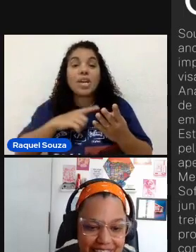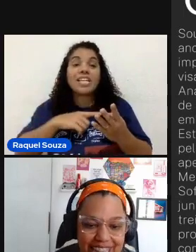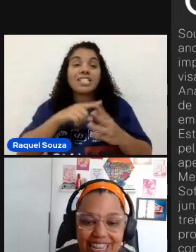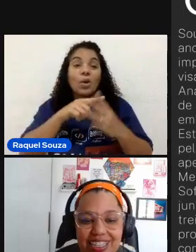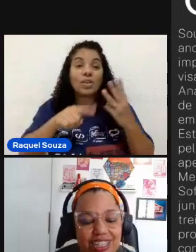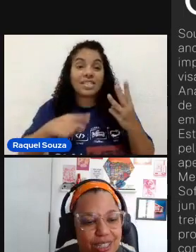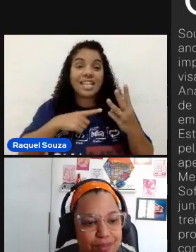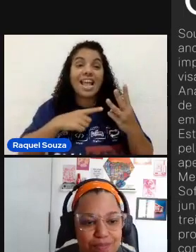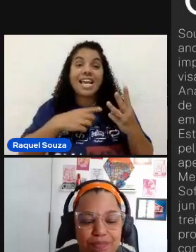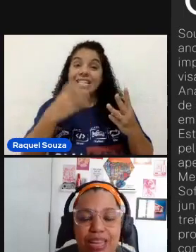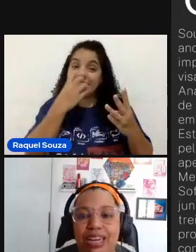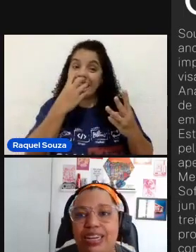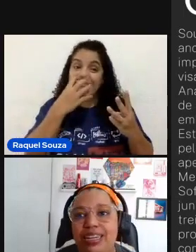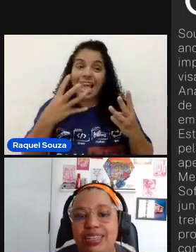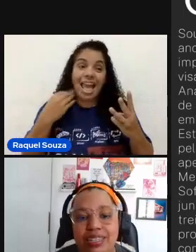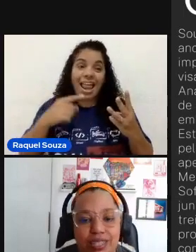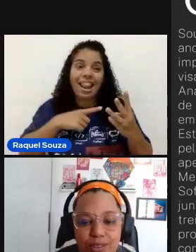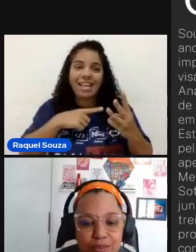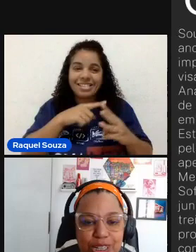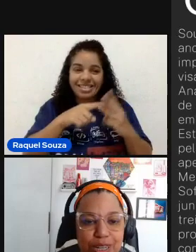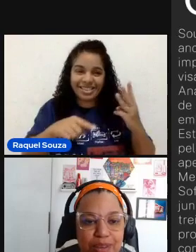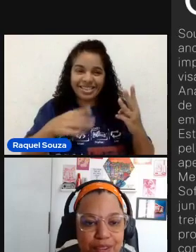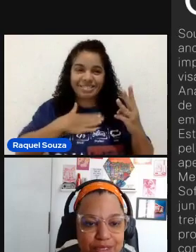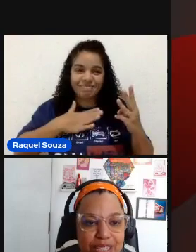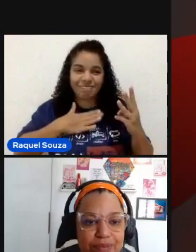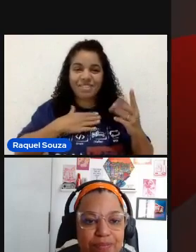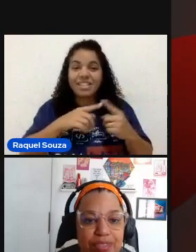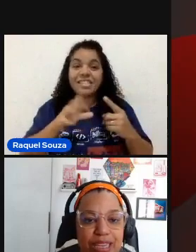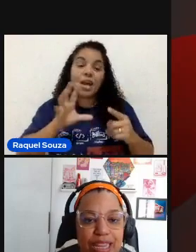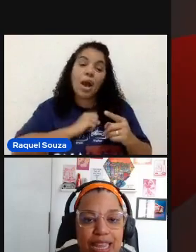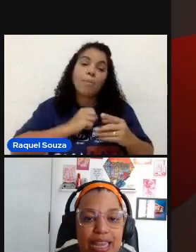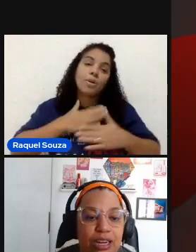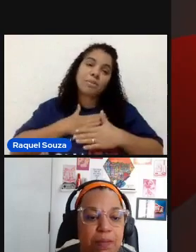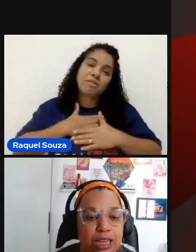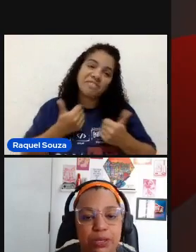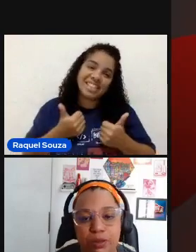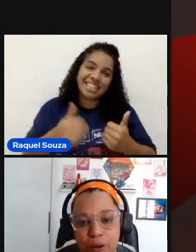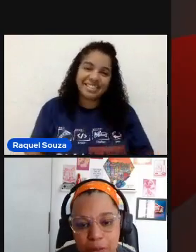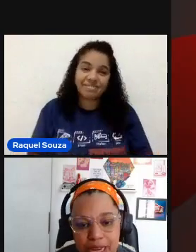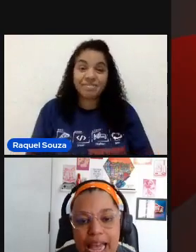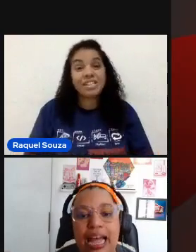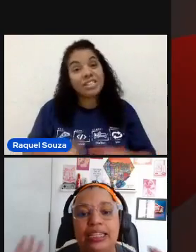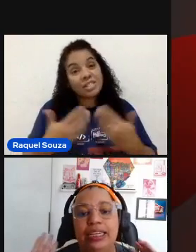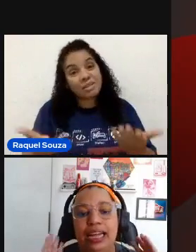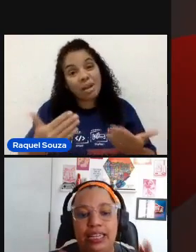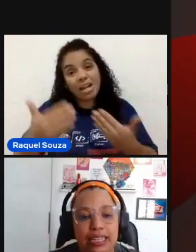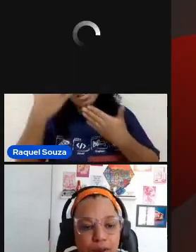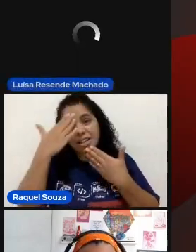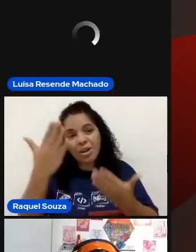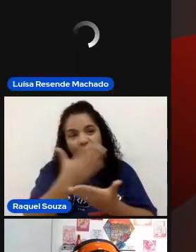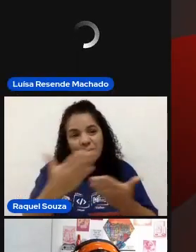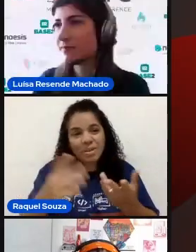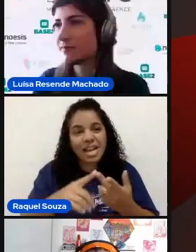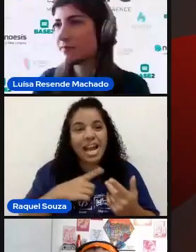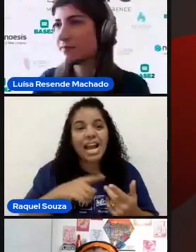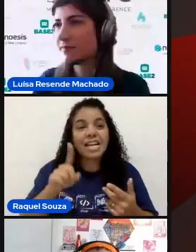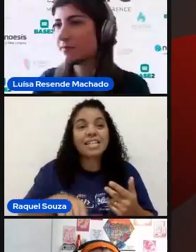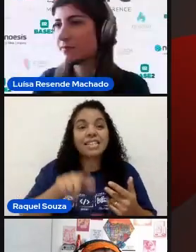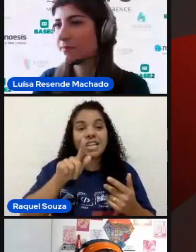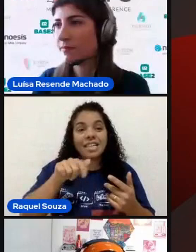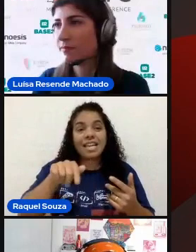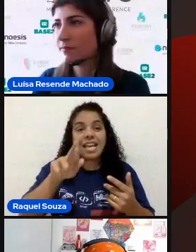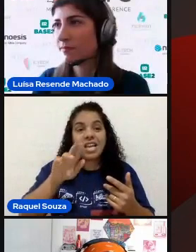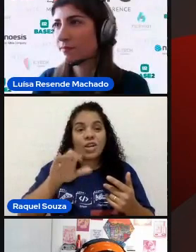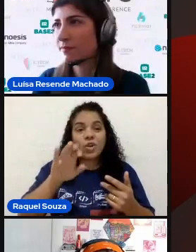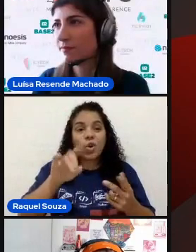3 cadelas, que são os amores da minha vida. No mais, pessoal, obrigada. Aqui está o QR Code, como as